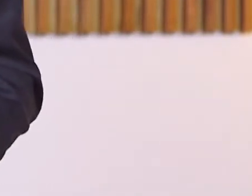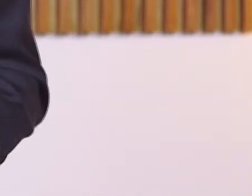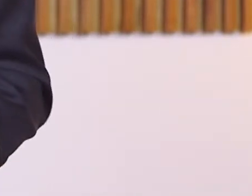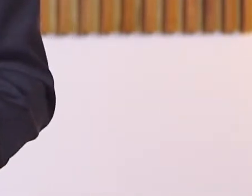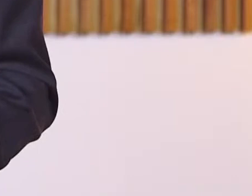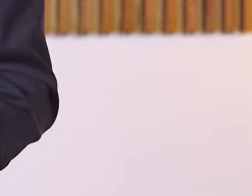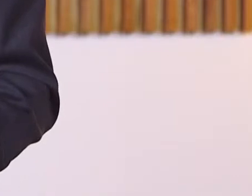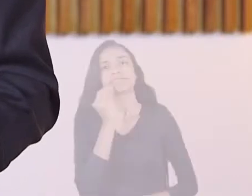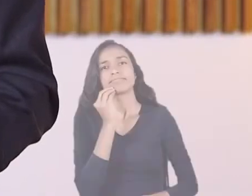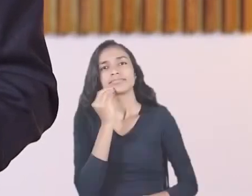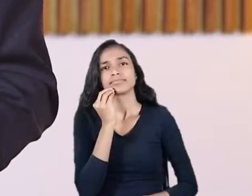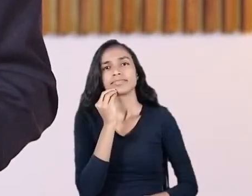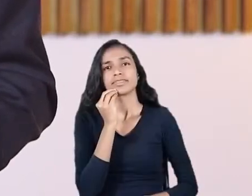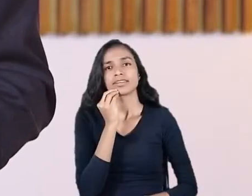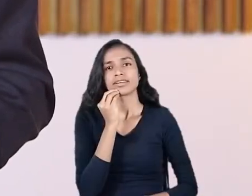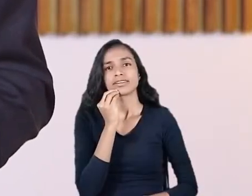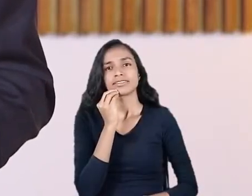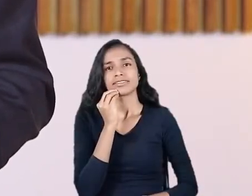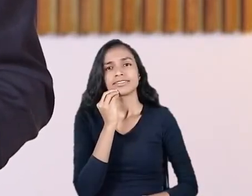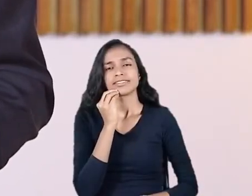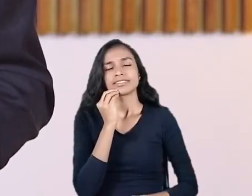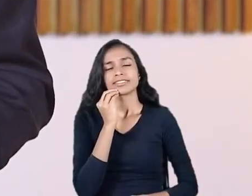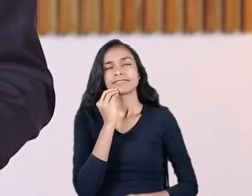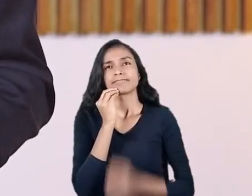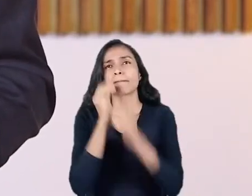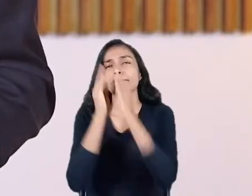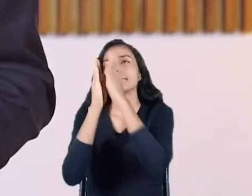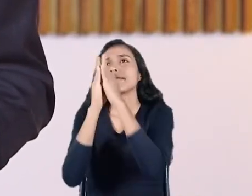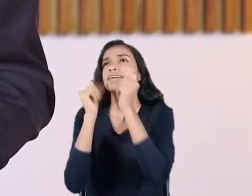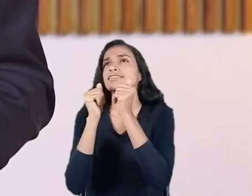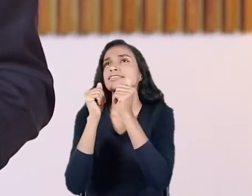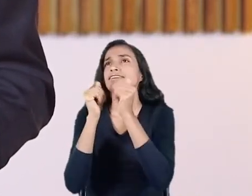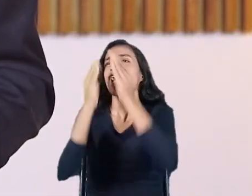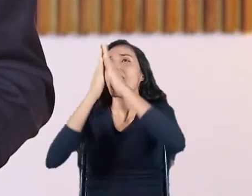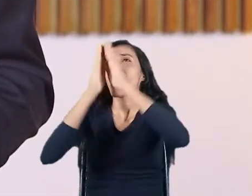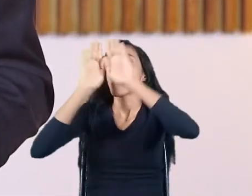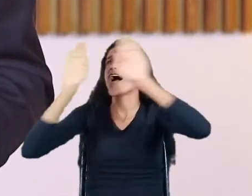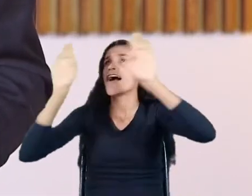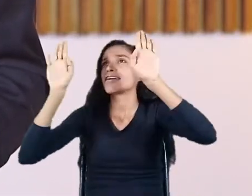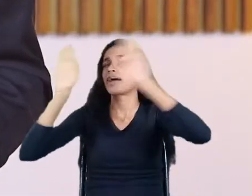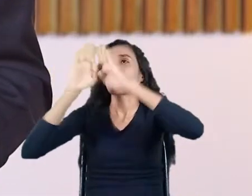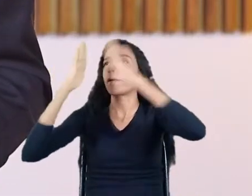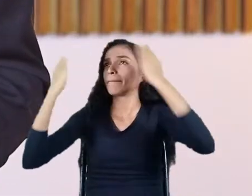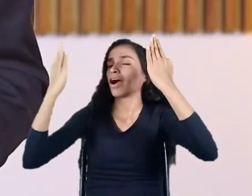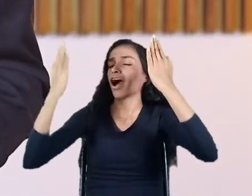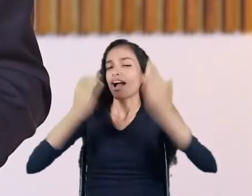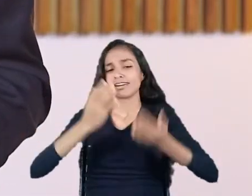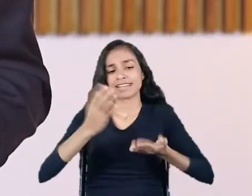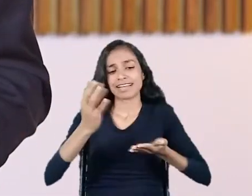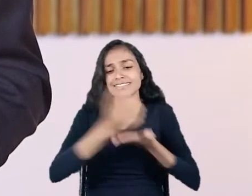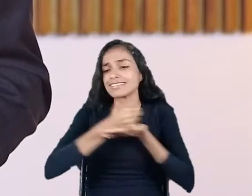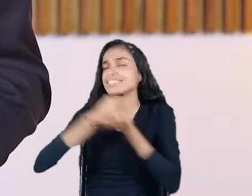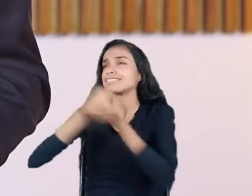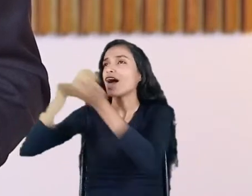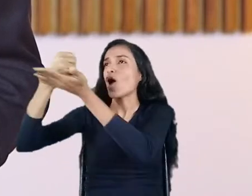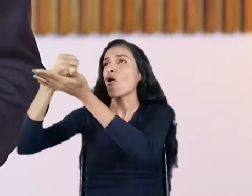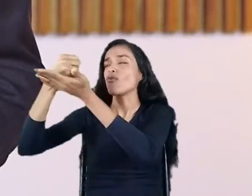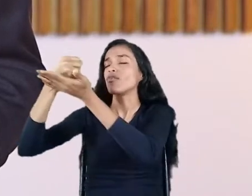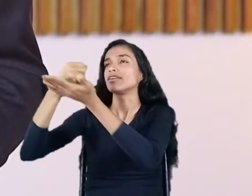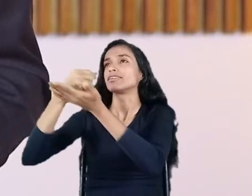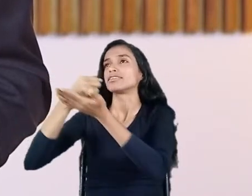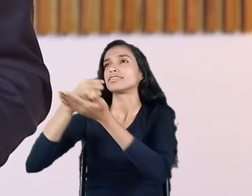gritar, abre-nos a porta, salva meu filho, salva meu bebê, salva minha família e não ter mais